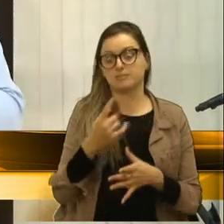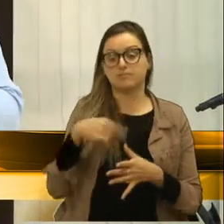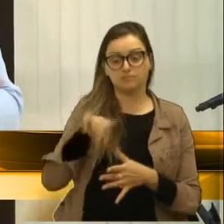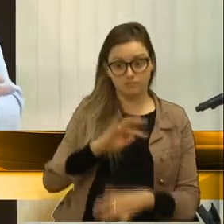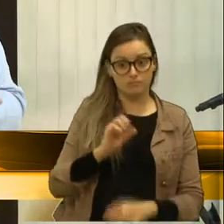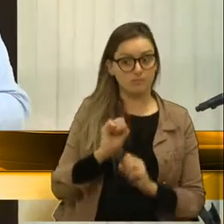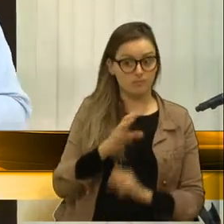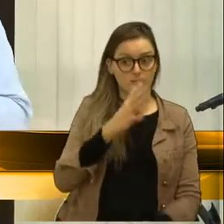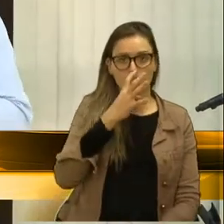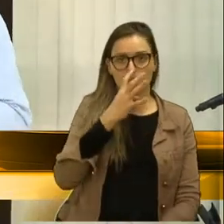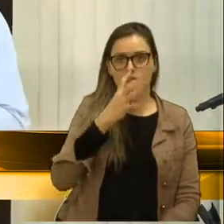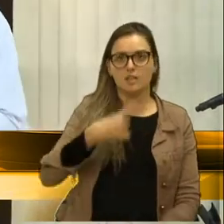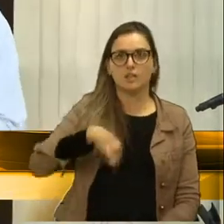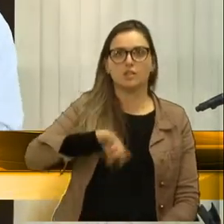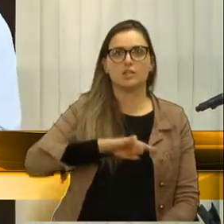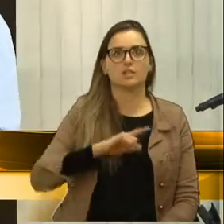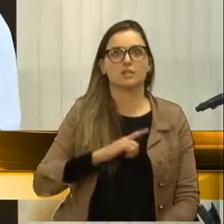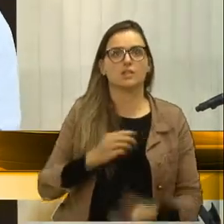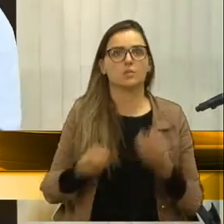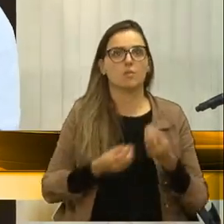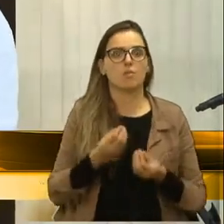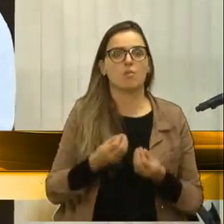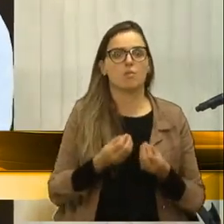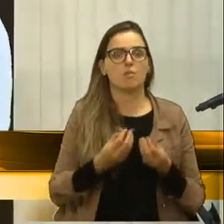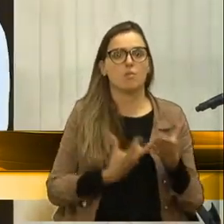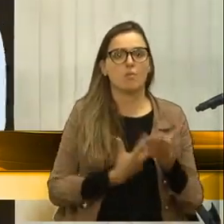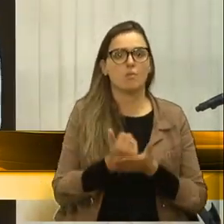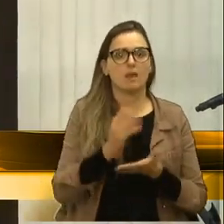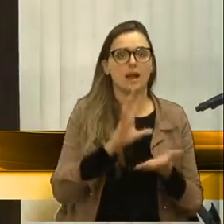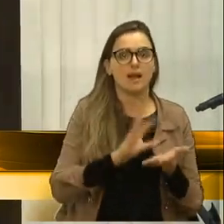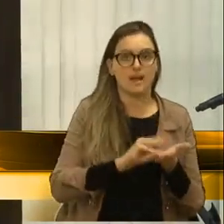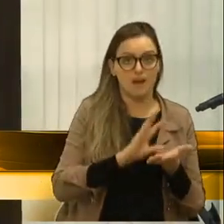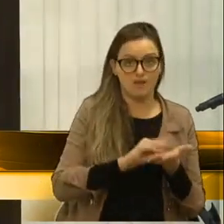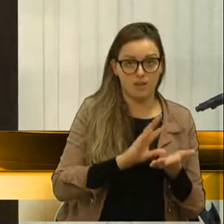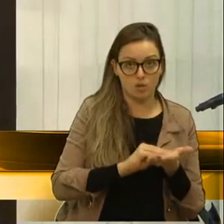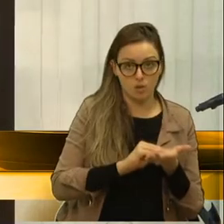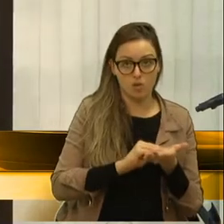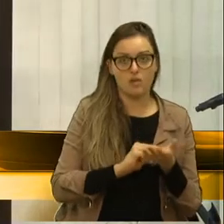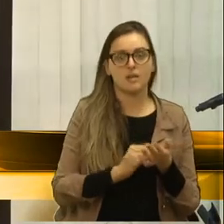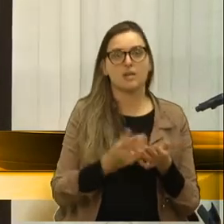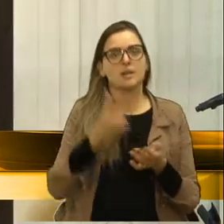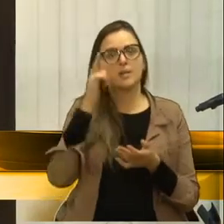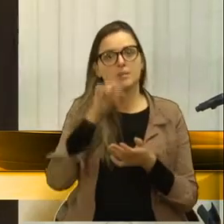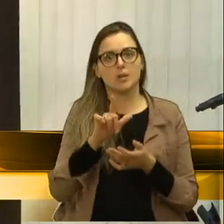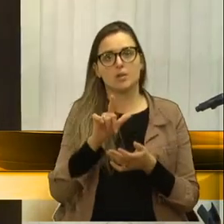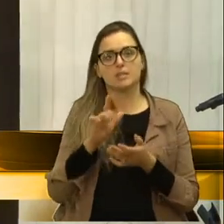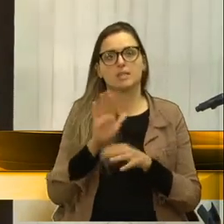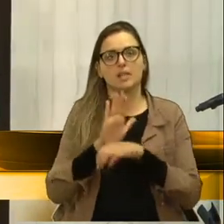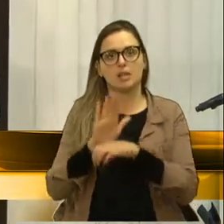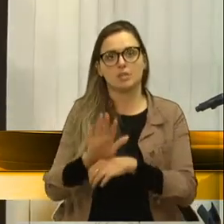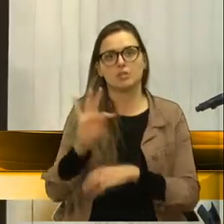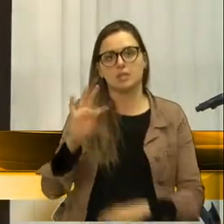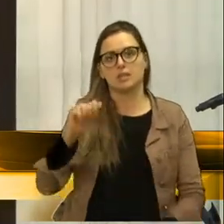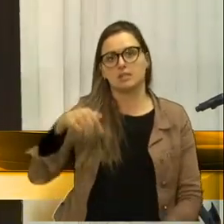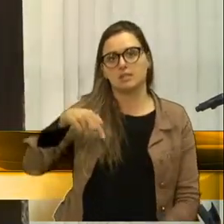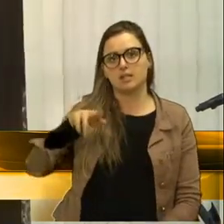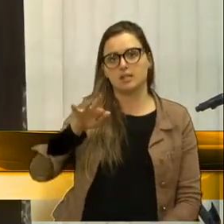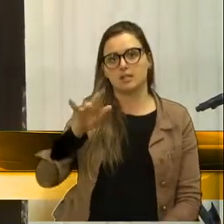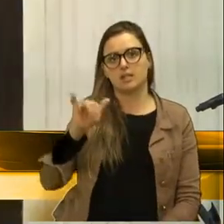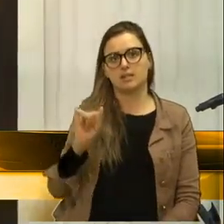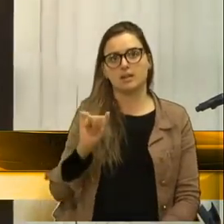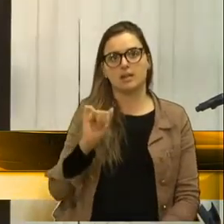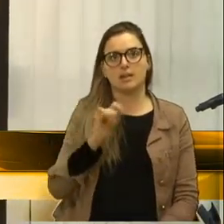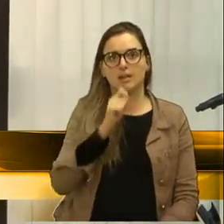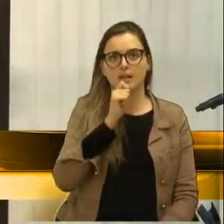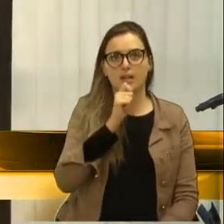uma possibilidade de comprar um gravador para auxiliar ainda mais o setor taquigráfico, e desde janeiro a gente não consegue fazer